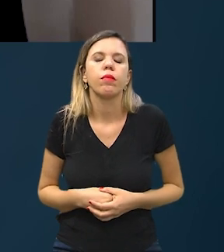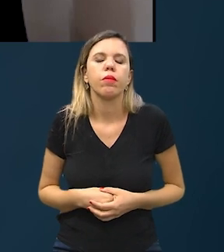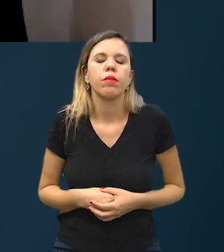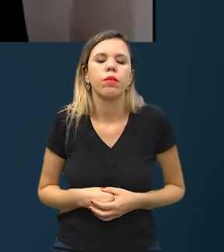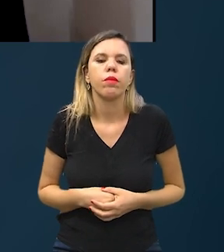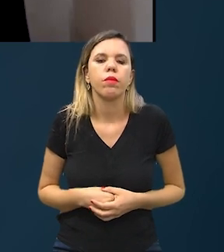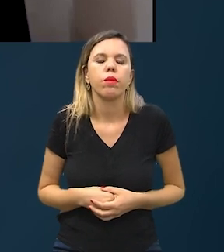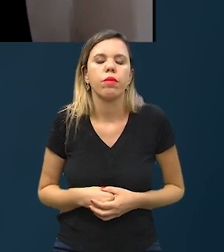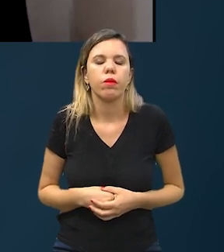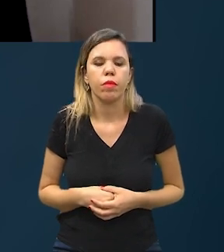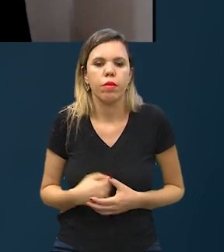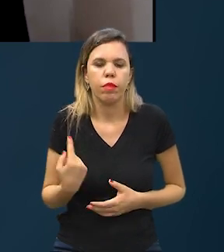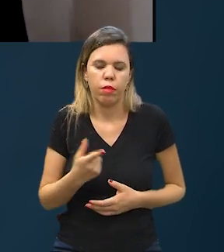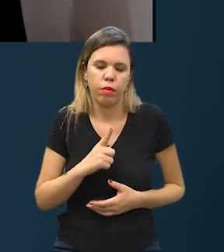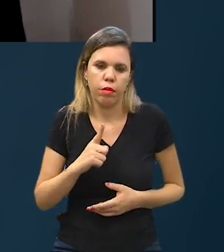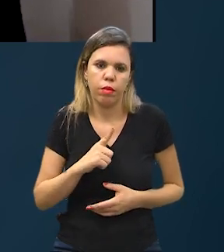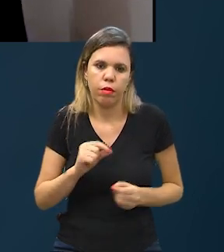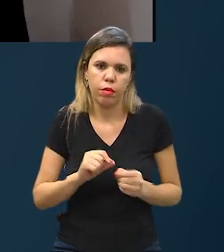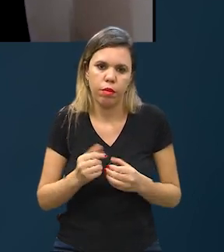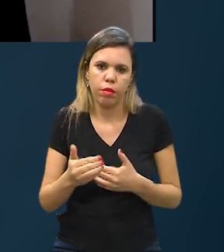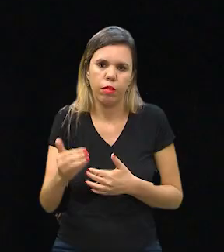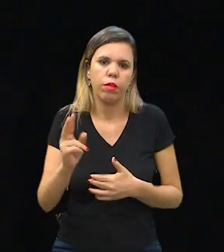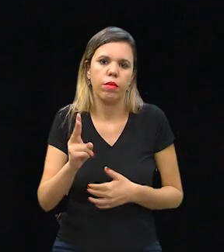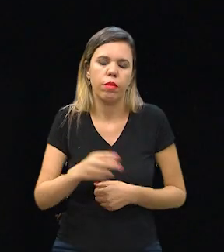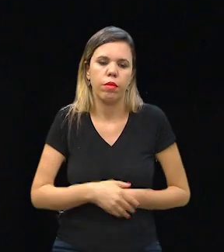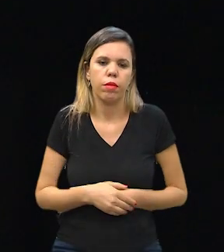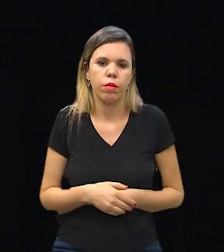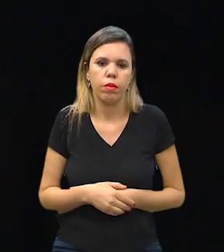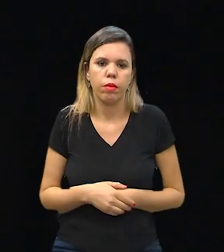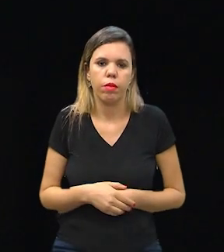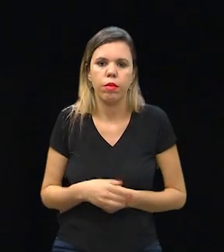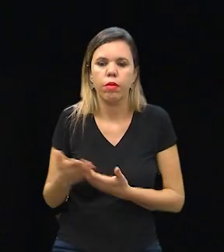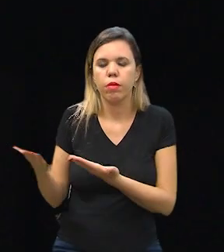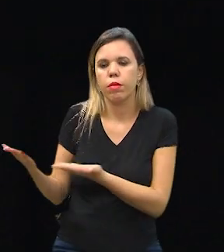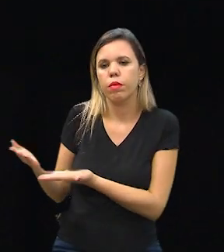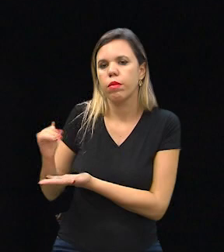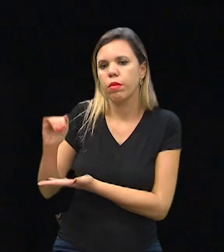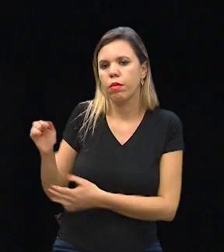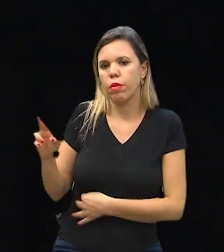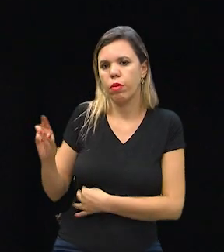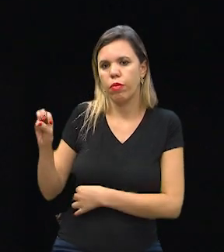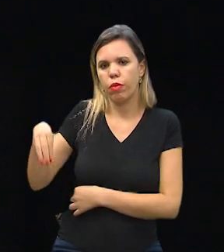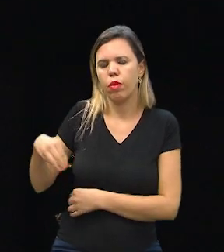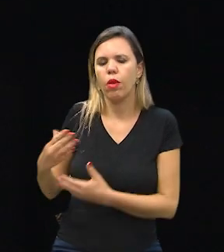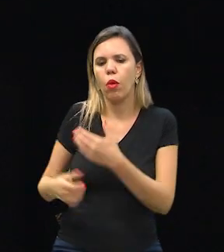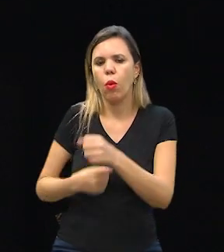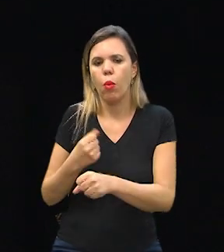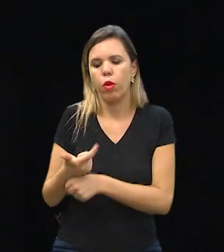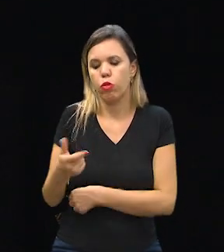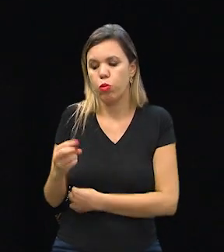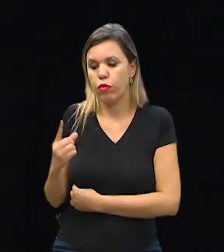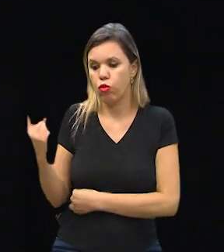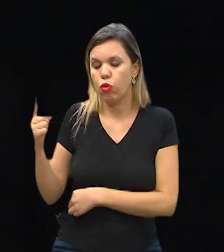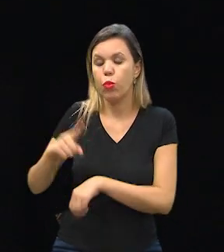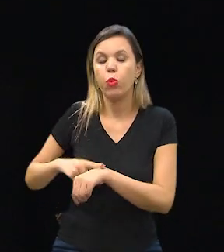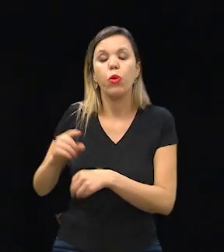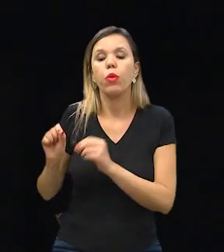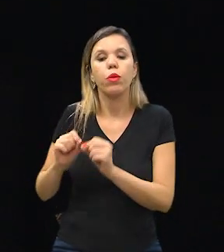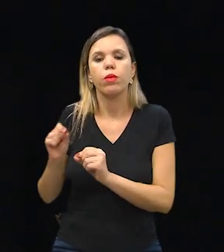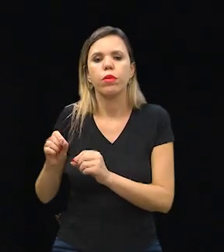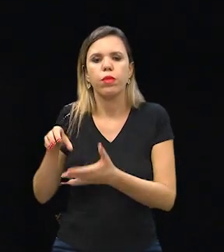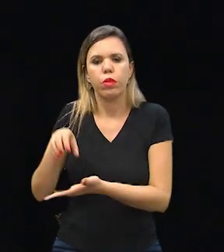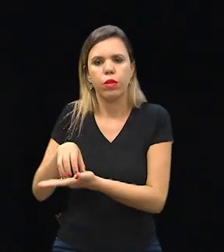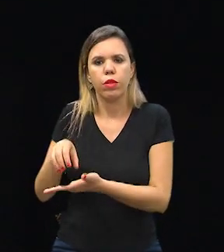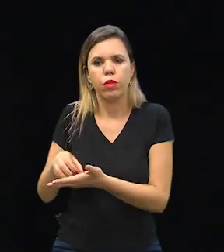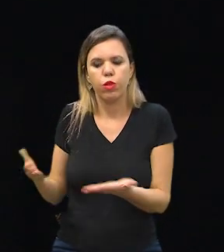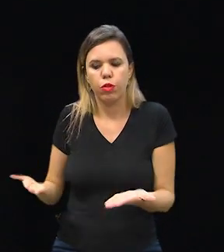né? Que a gente tivesse dali para frente. Jefferson, 2021, em que momento a